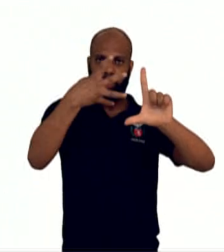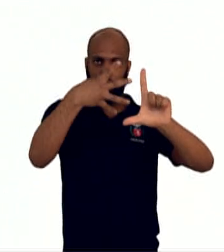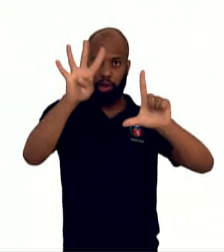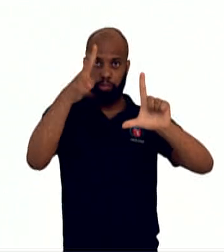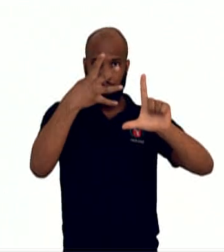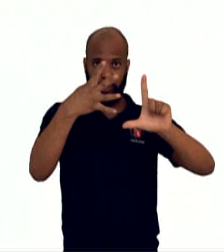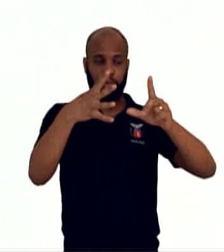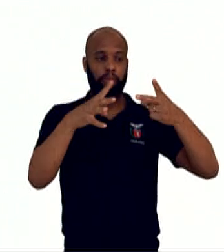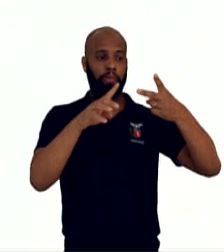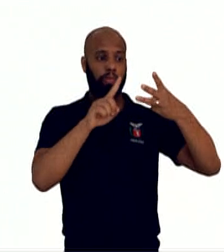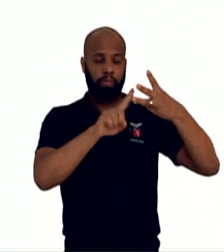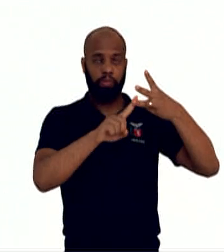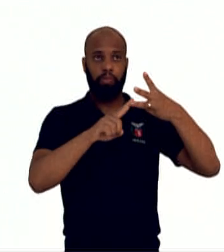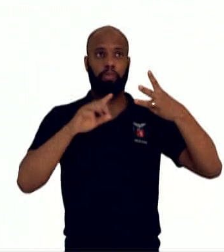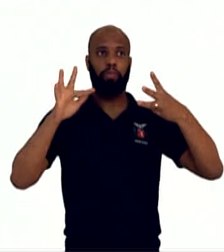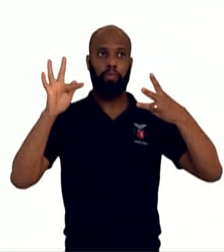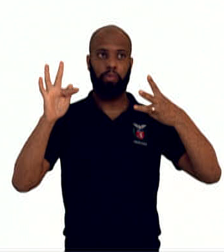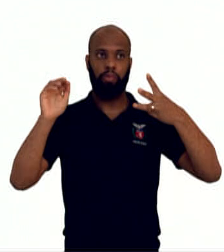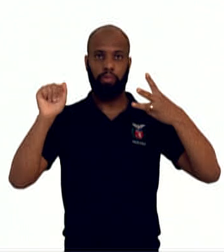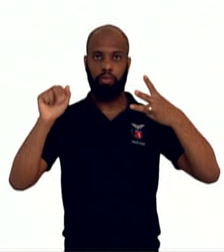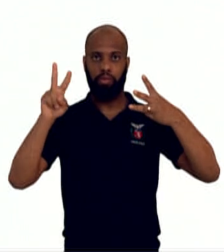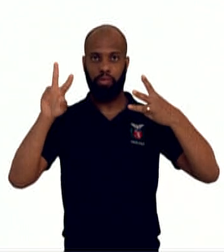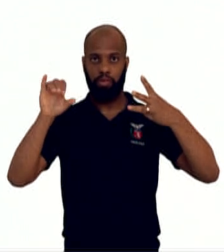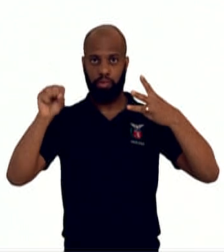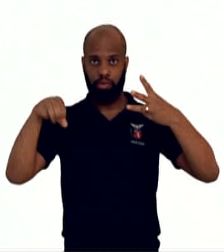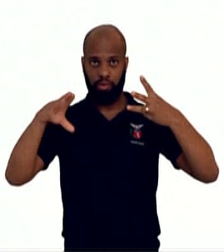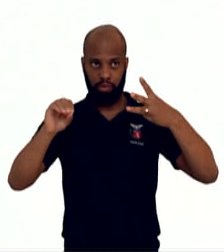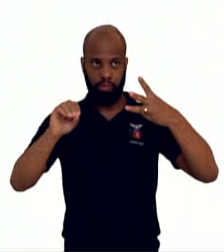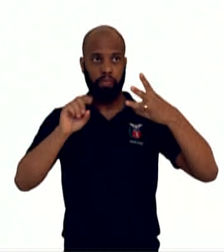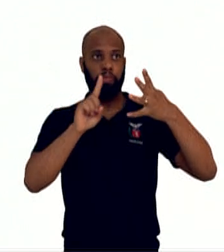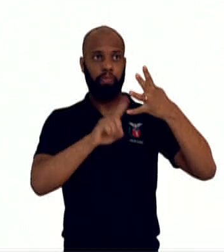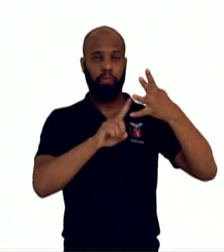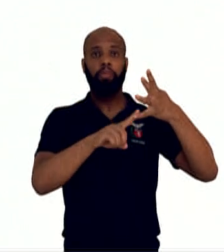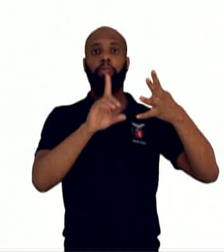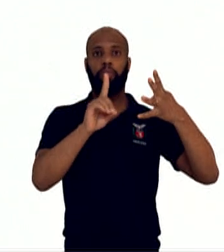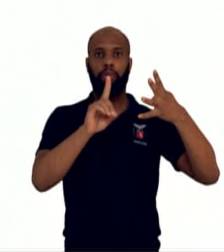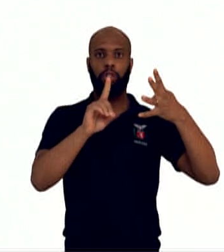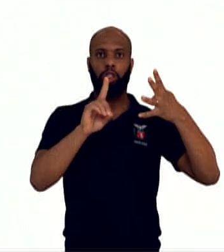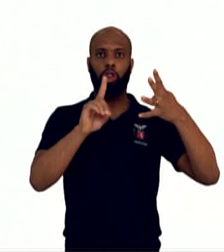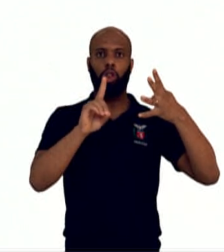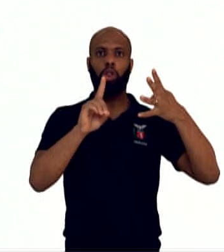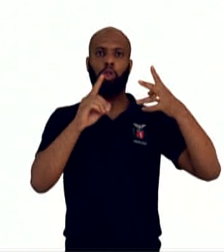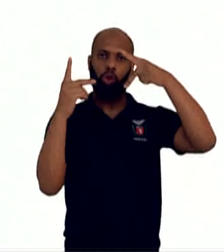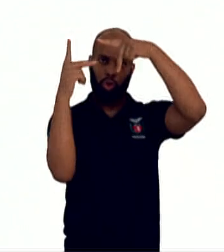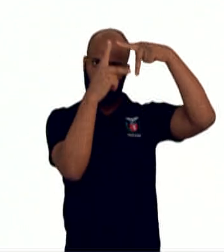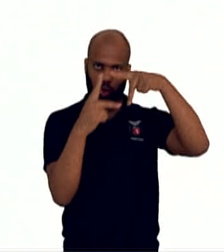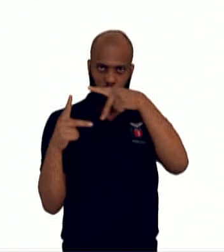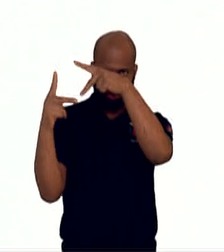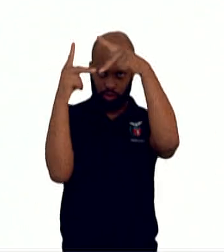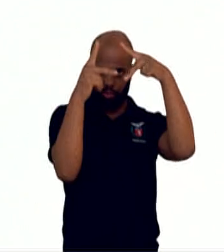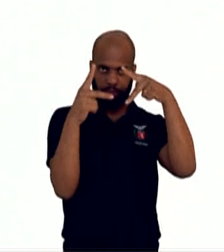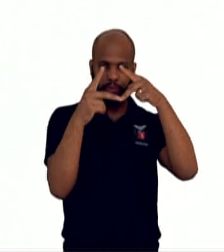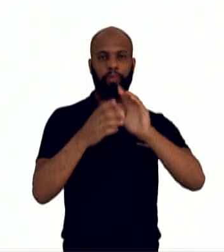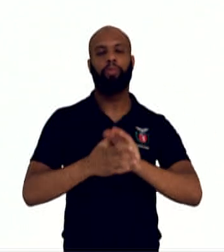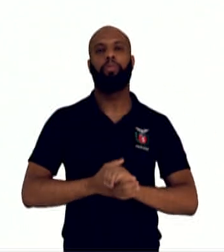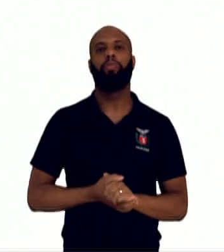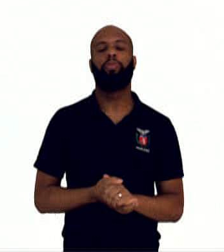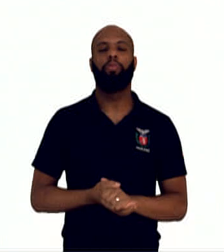expressionismo. Letra C, fauvismo. E letra D,